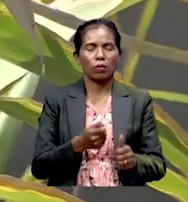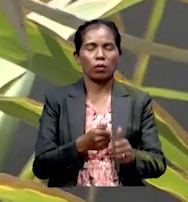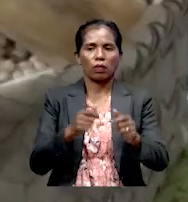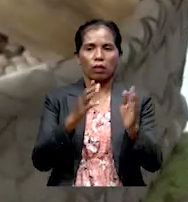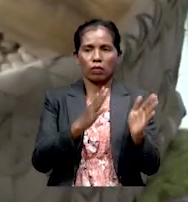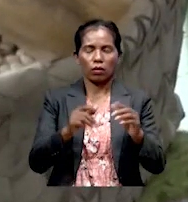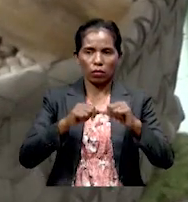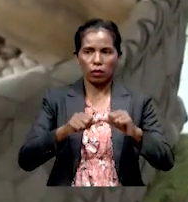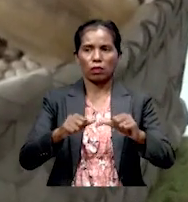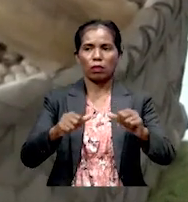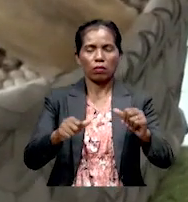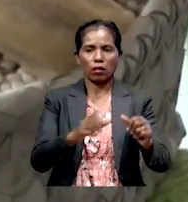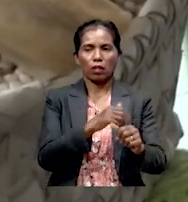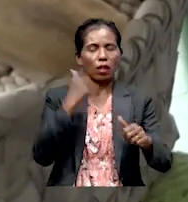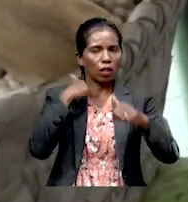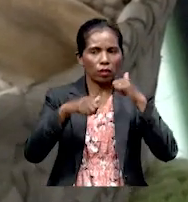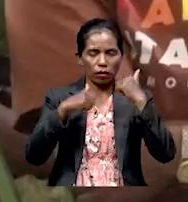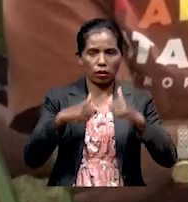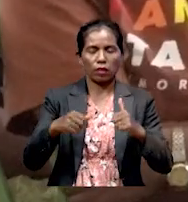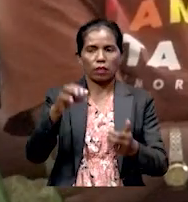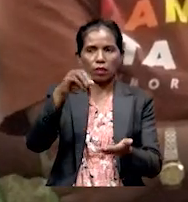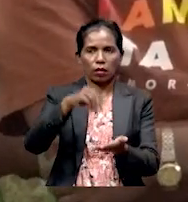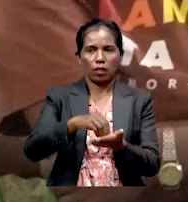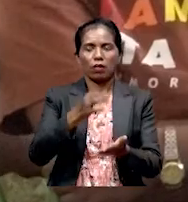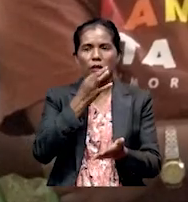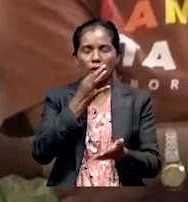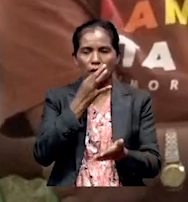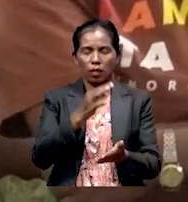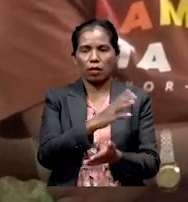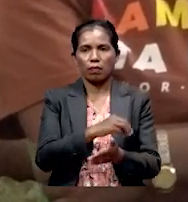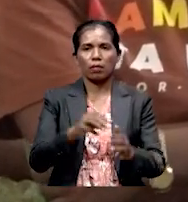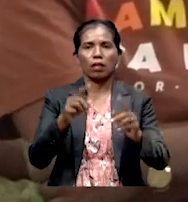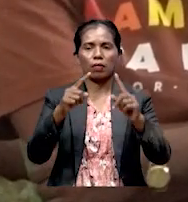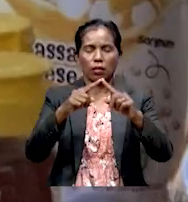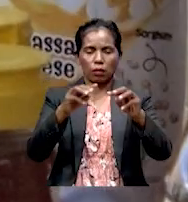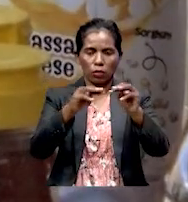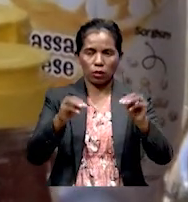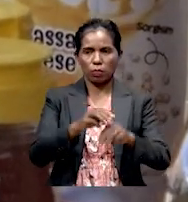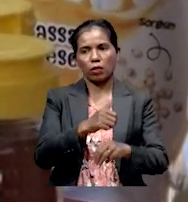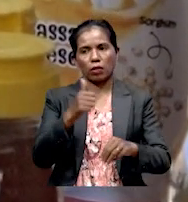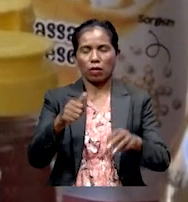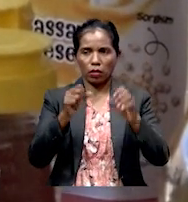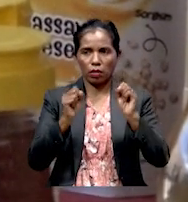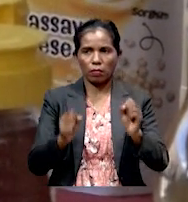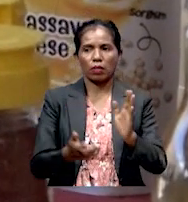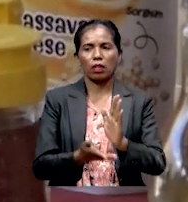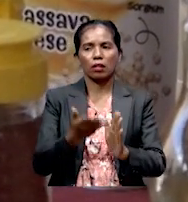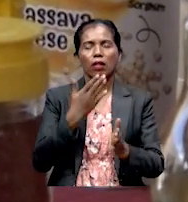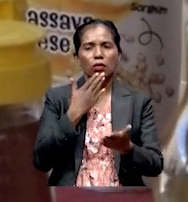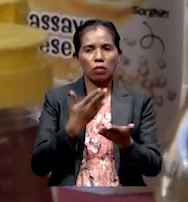se continua implementa atividade de lançamento Ihan Sorghum ba ia município sira seluk, rode belle hasa dia